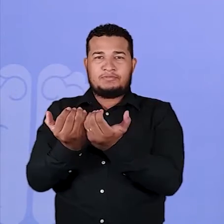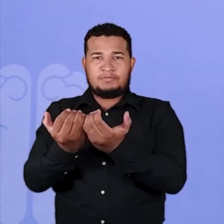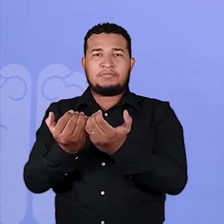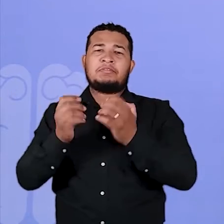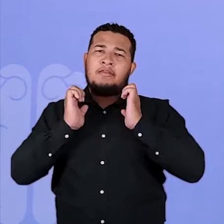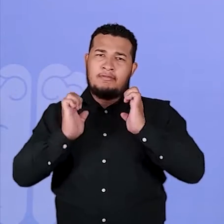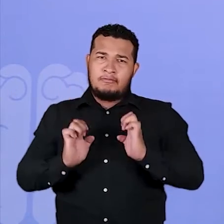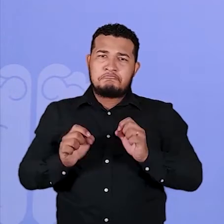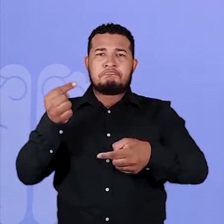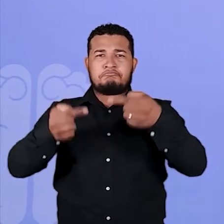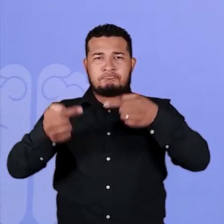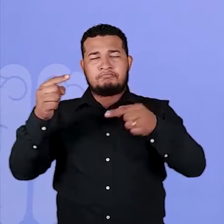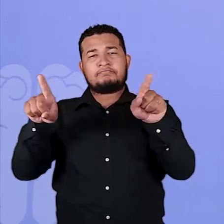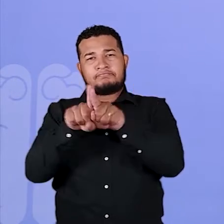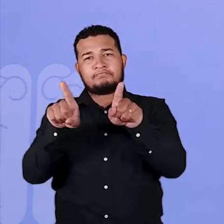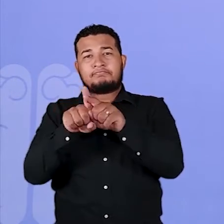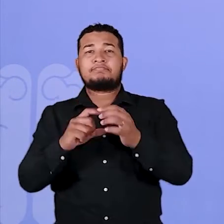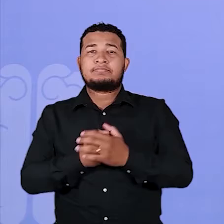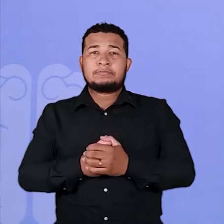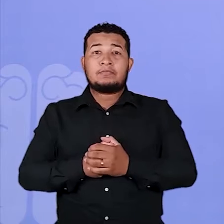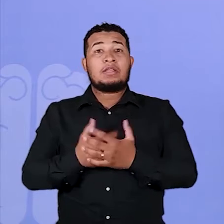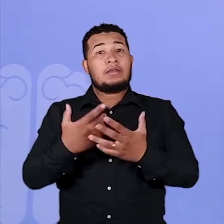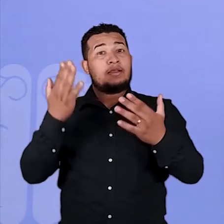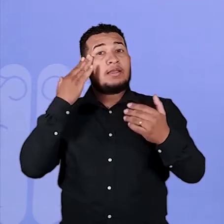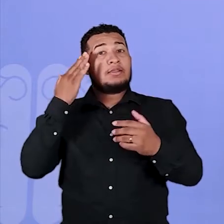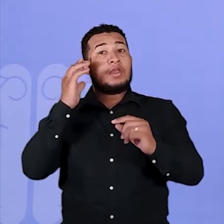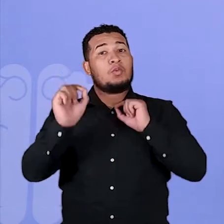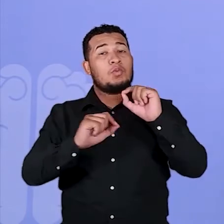ética e política. Então eles vão entender que a